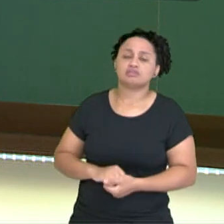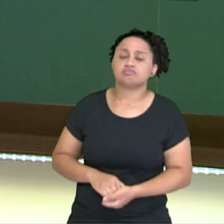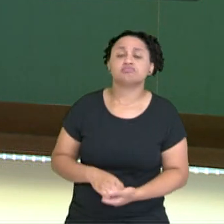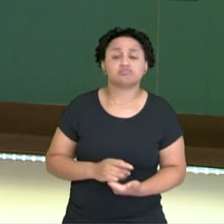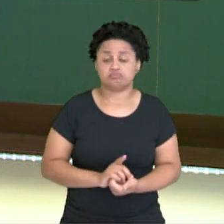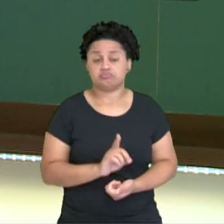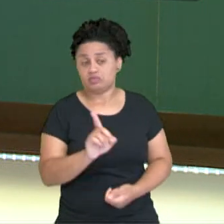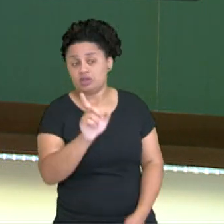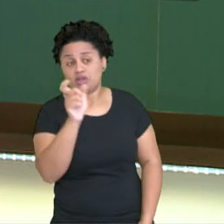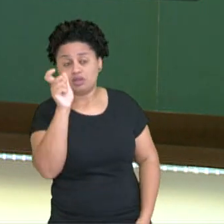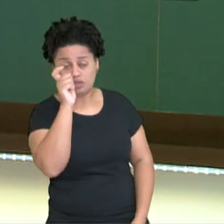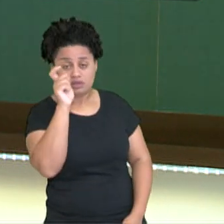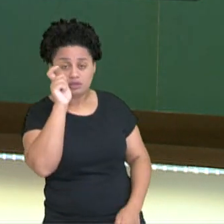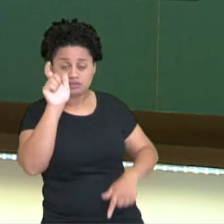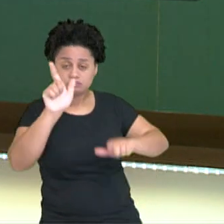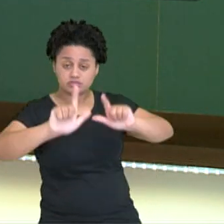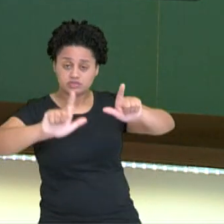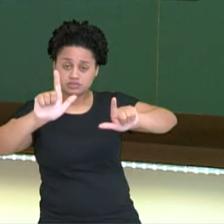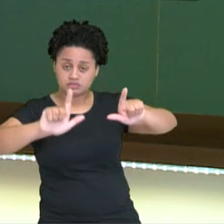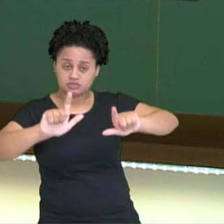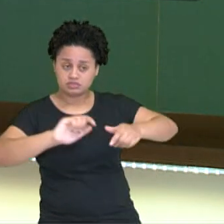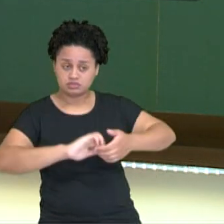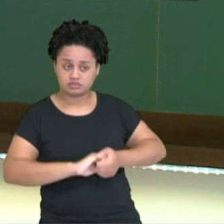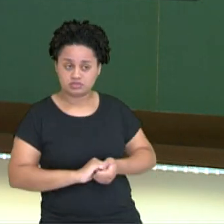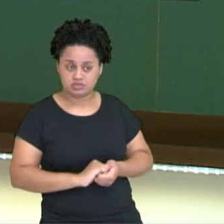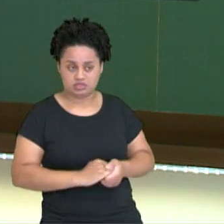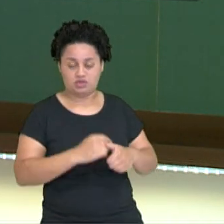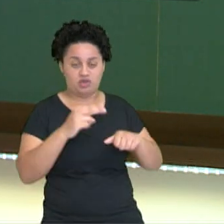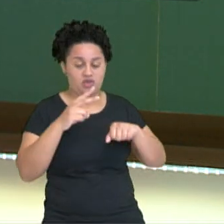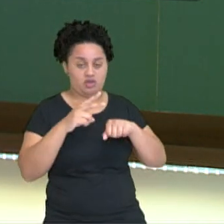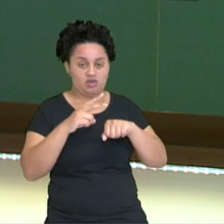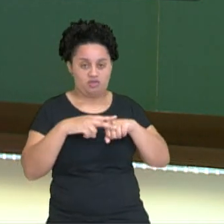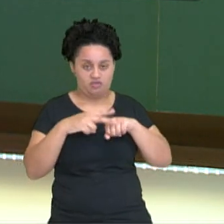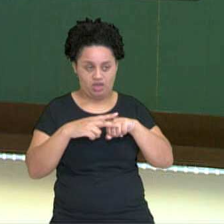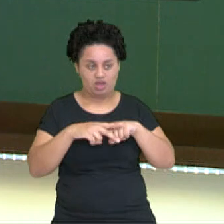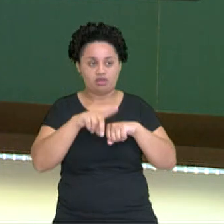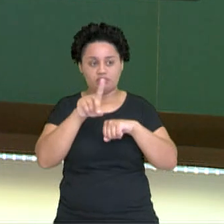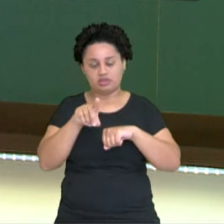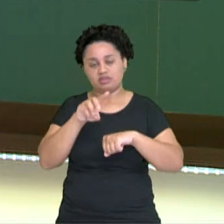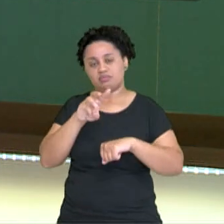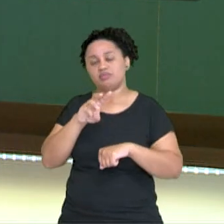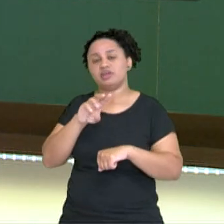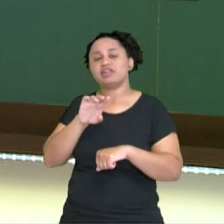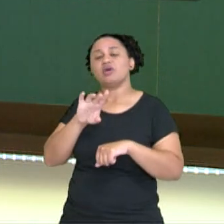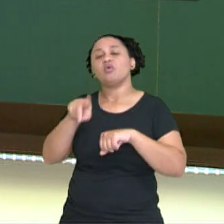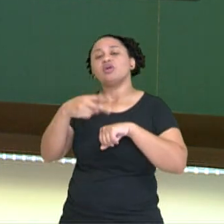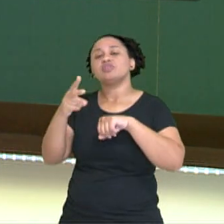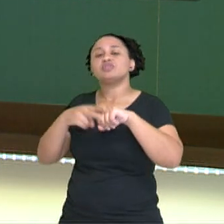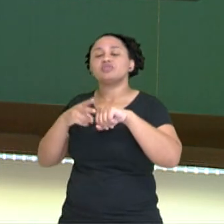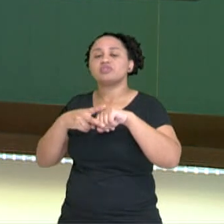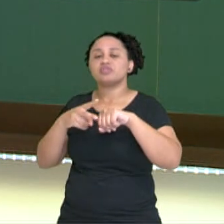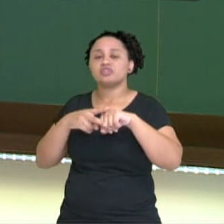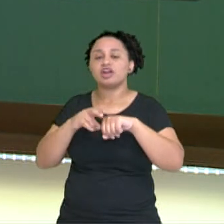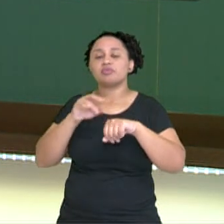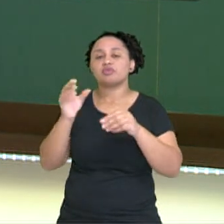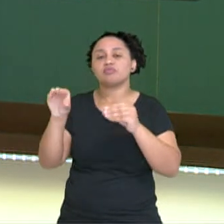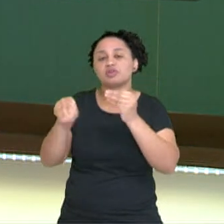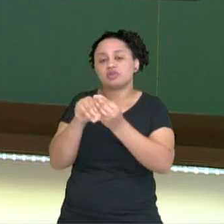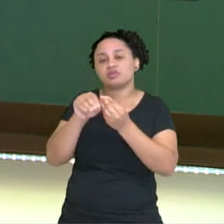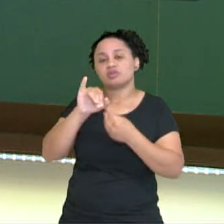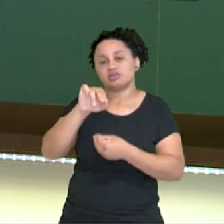TV. Ele está assistindo televisão. Verbo to be e o verbo assistir com ing, watching,